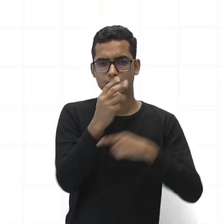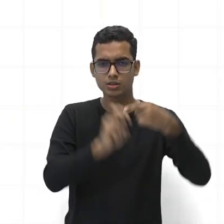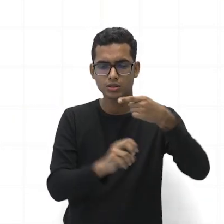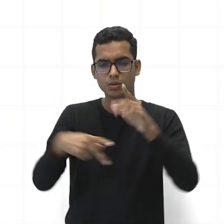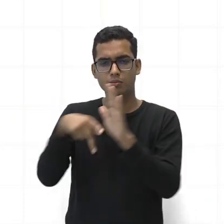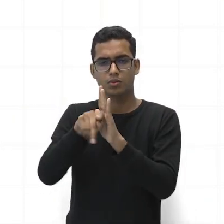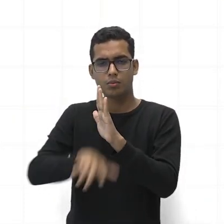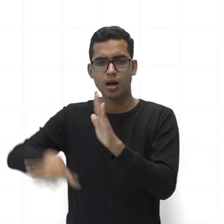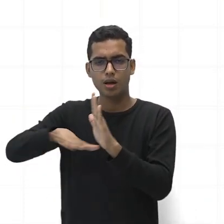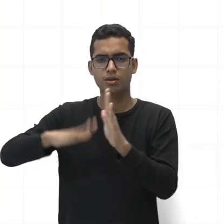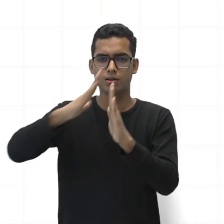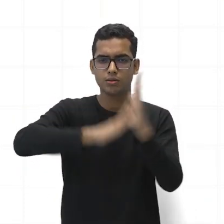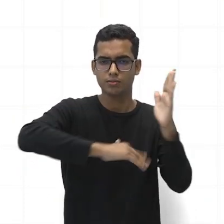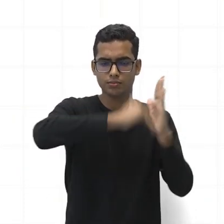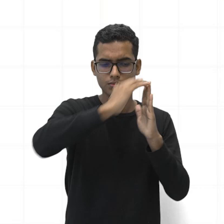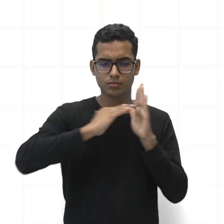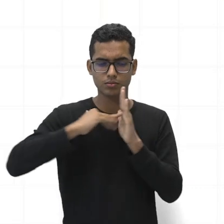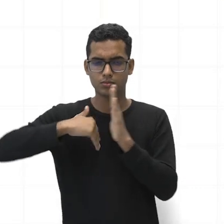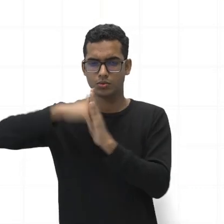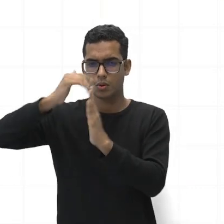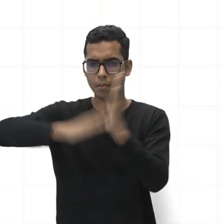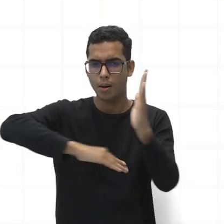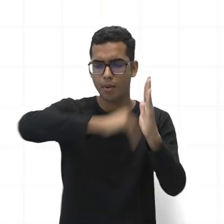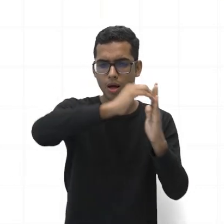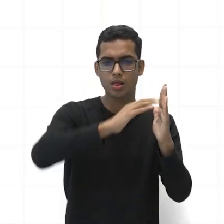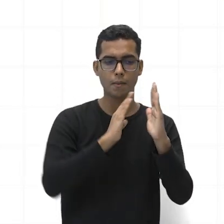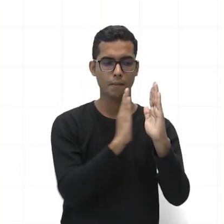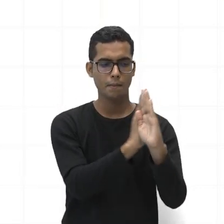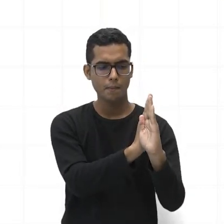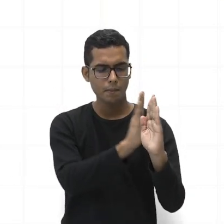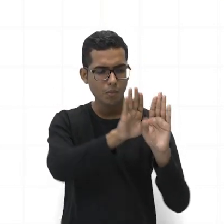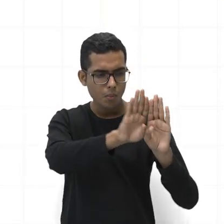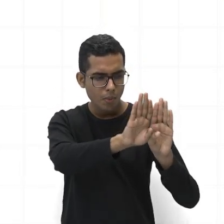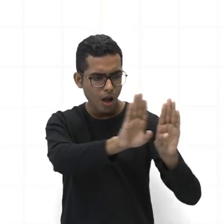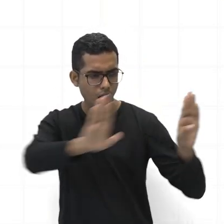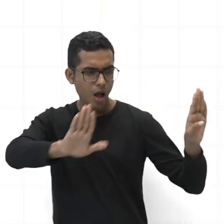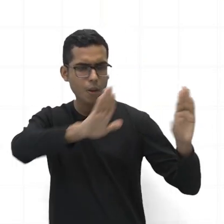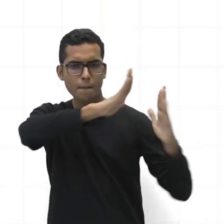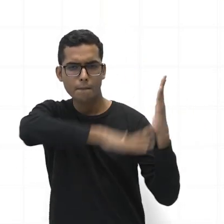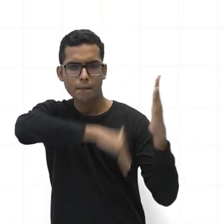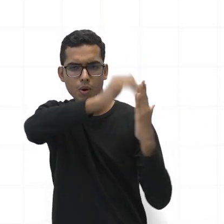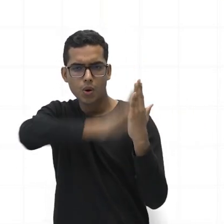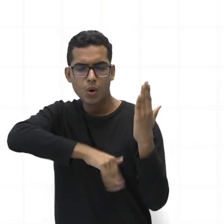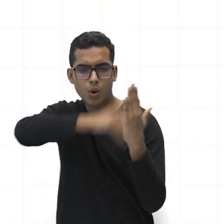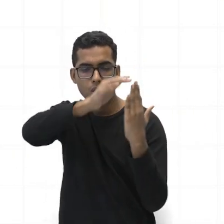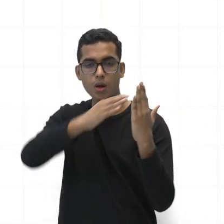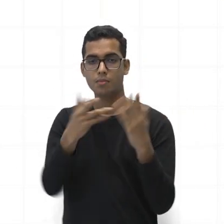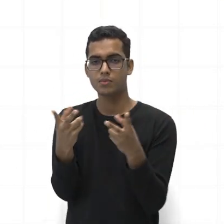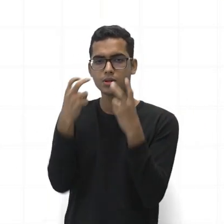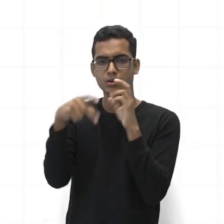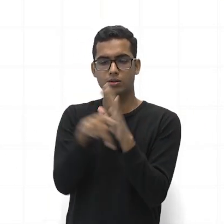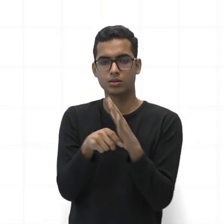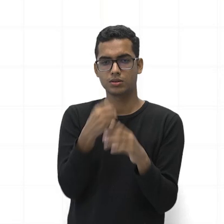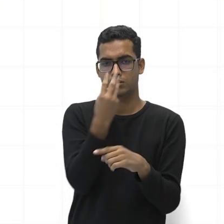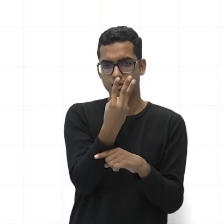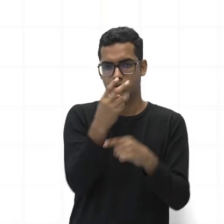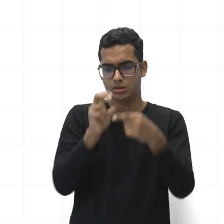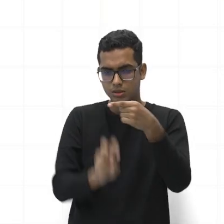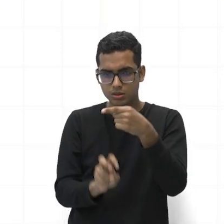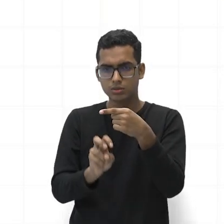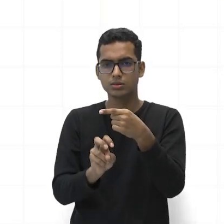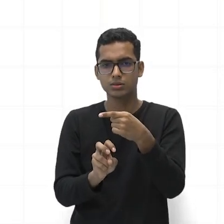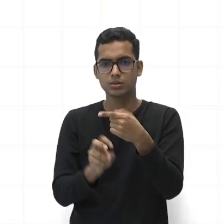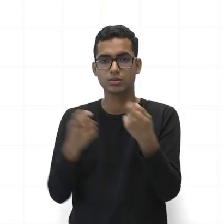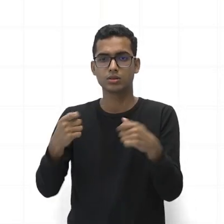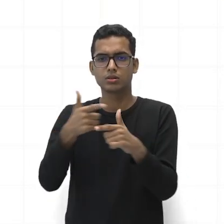Perceba o seguinte, alunos. Nós temos aí, ó, 3/5 e precisamos dividir por 3. Por que por